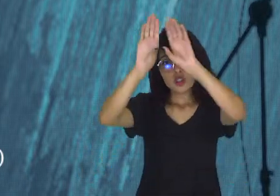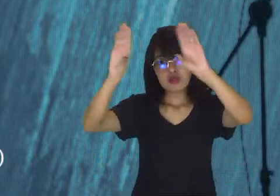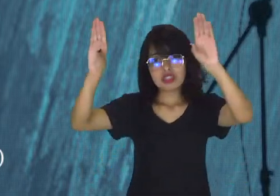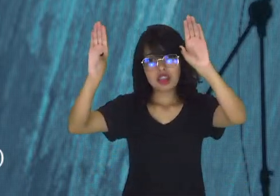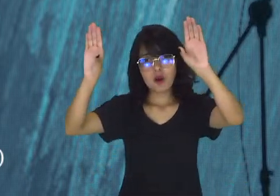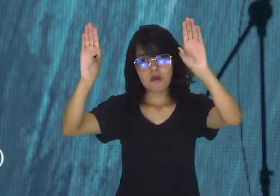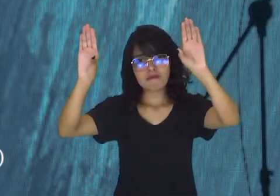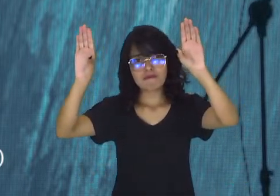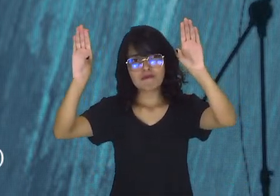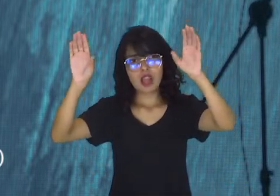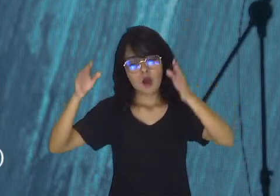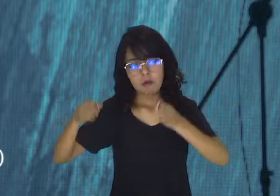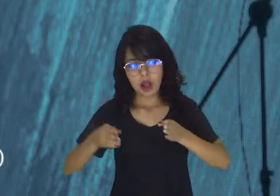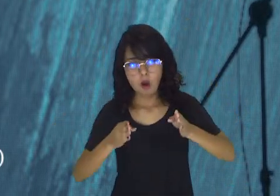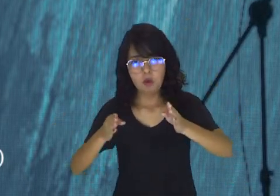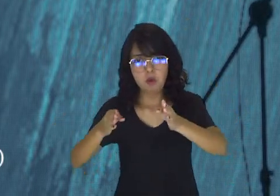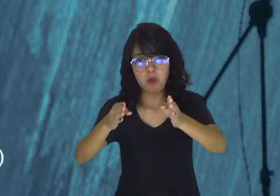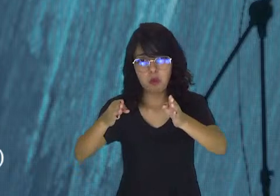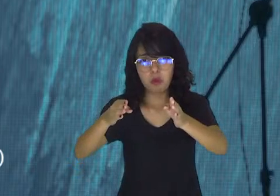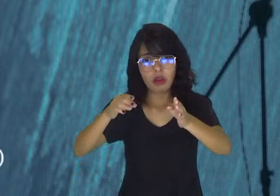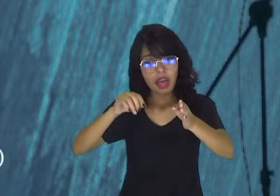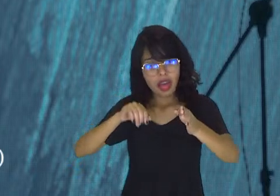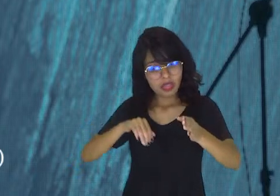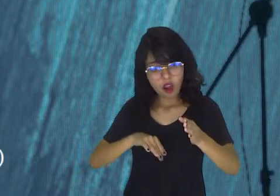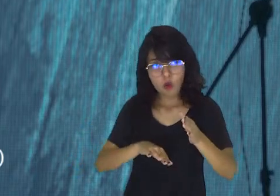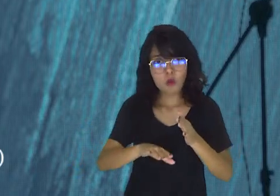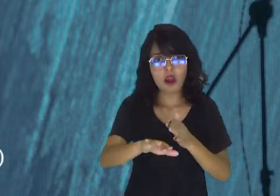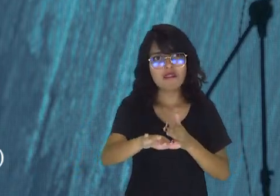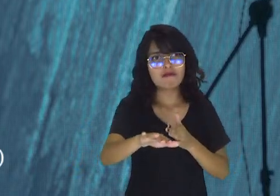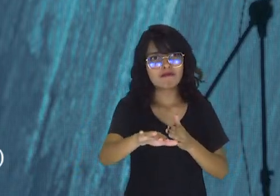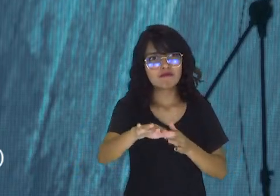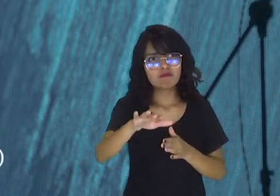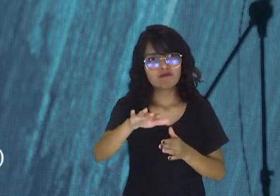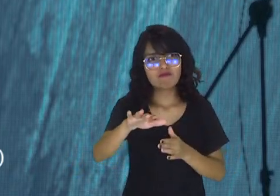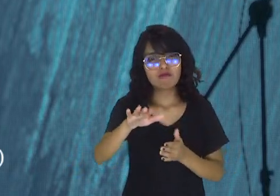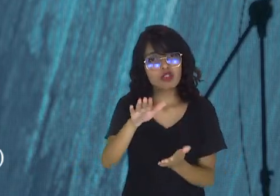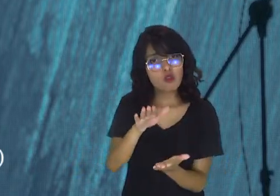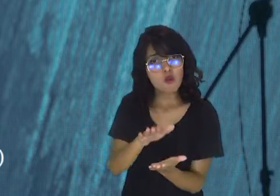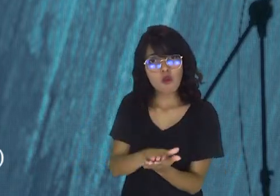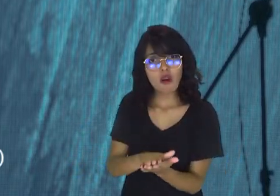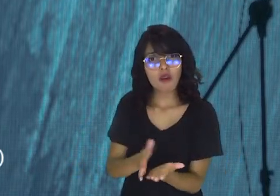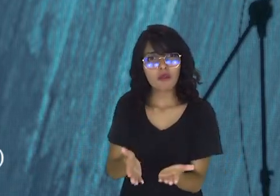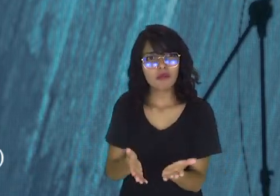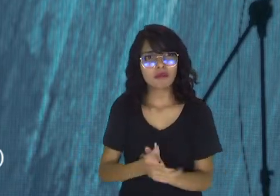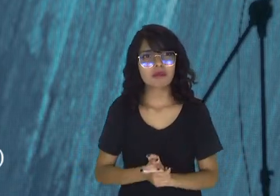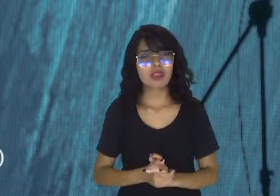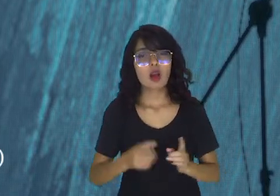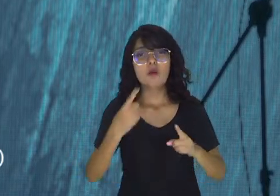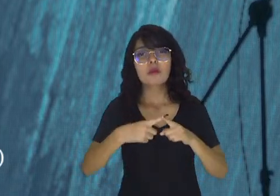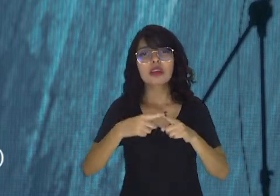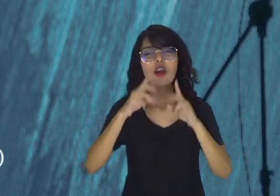tem algo muito maior, aquele que está sentado no trono, e os nossos olhos irão contemplá-lo.